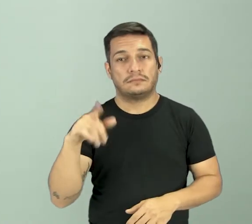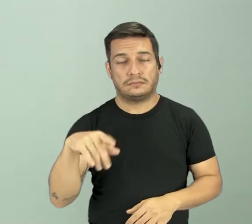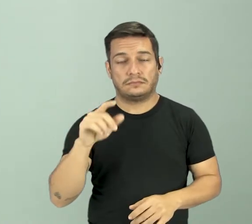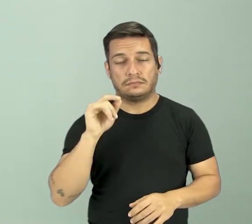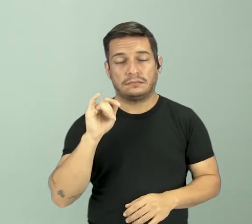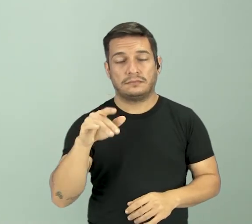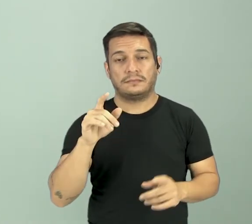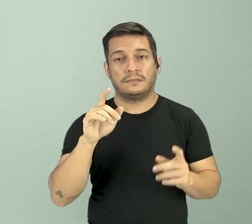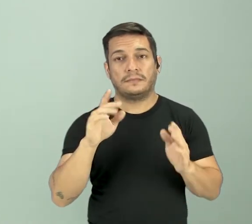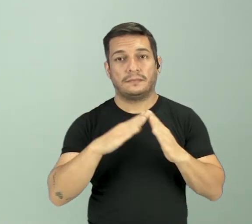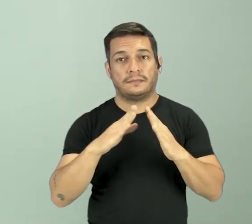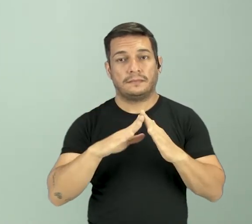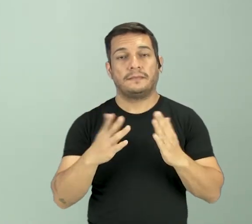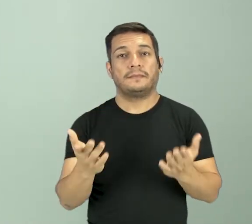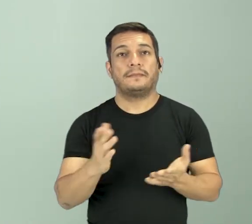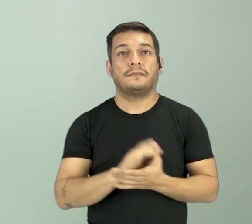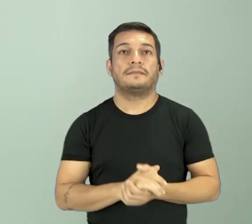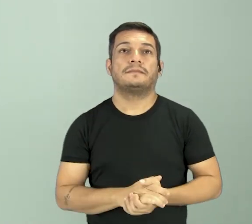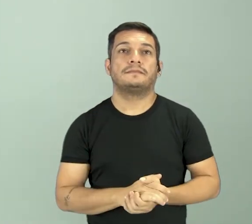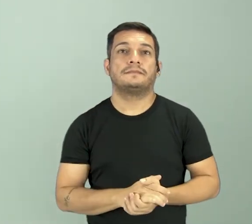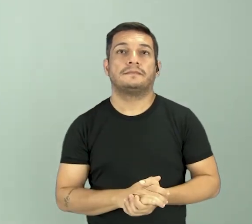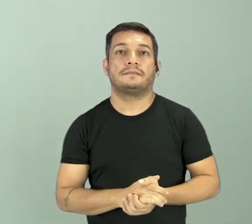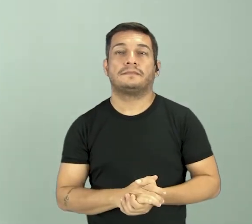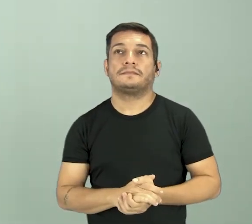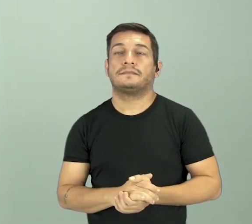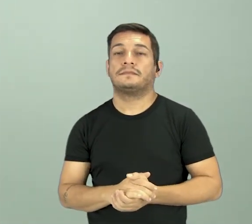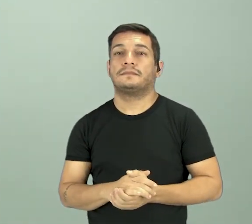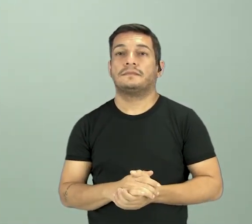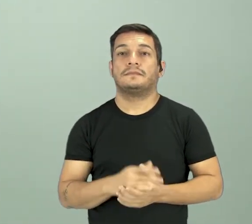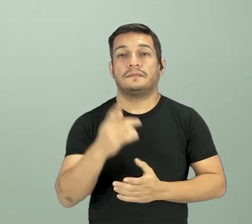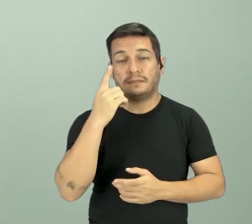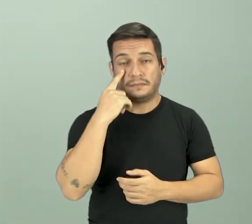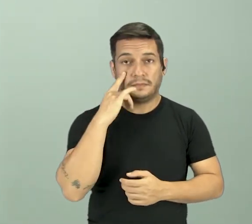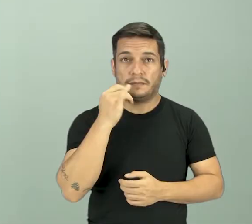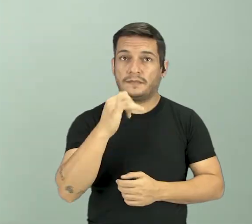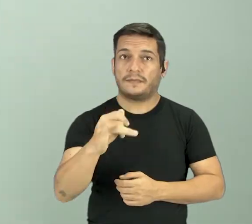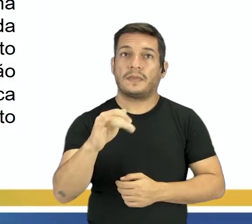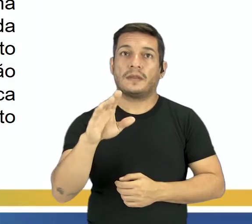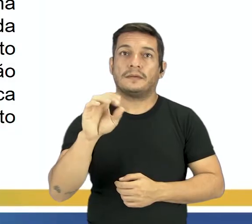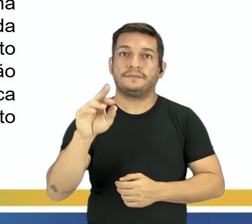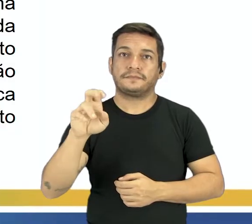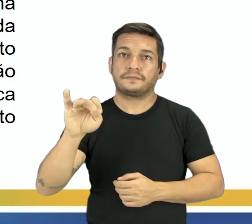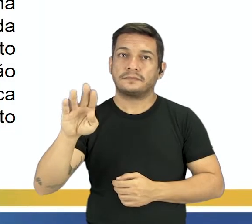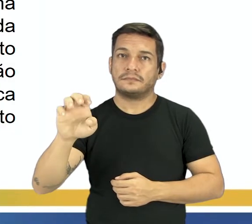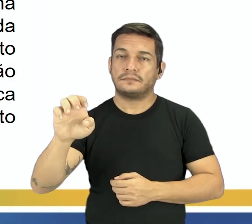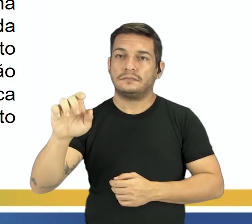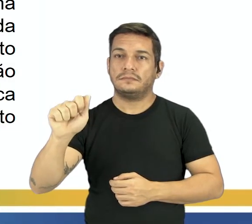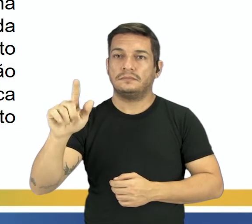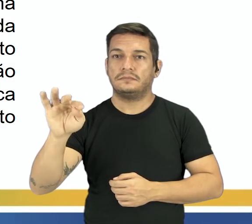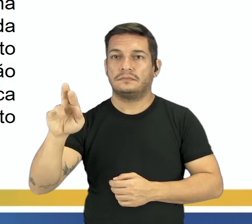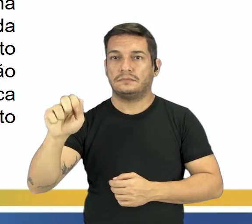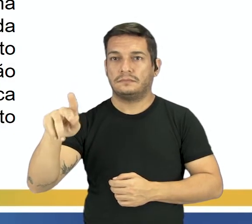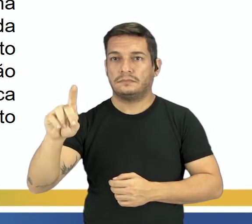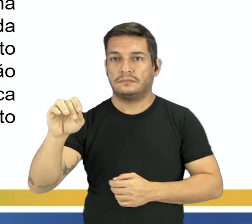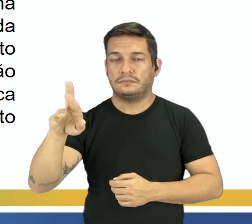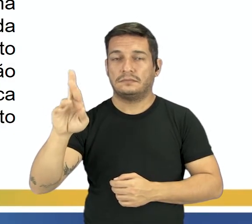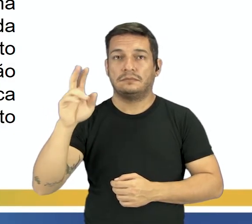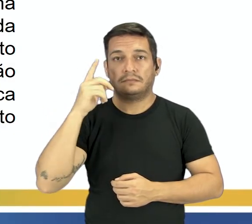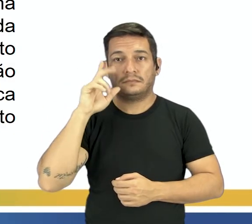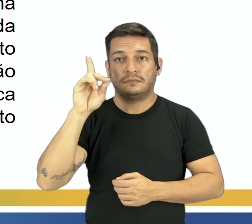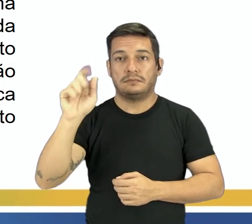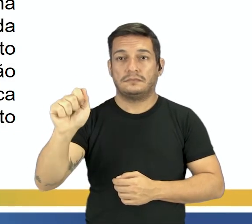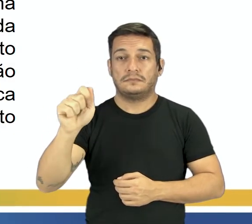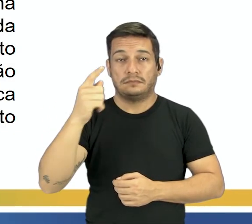para o funcionamento dos aparelhos. Então, a passagem de uma corrente alternada no enrolamento primário